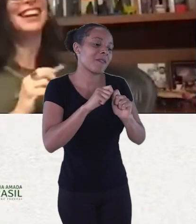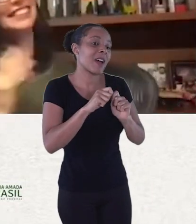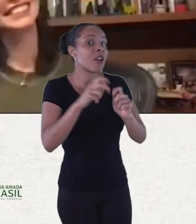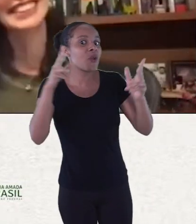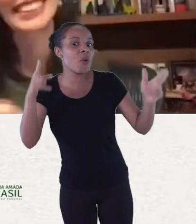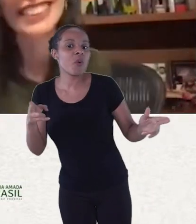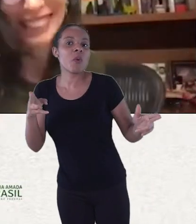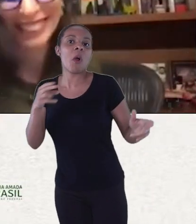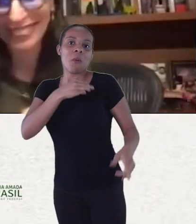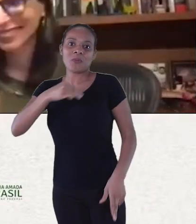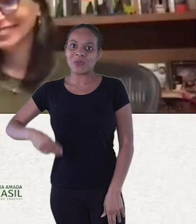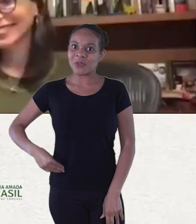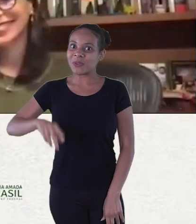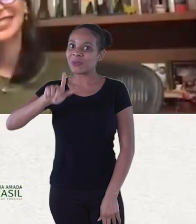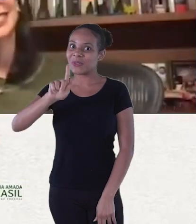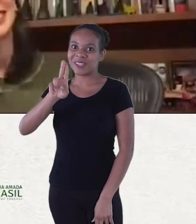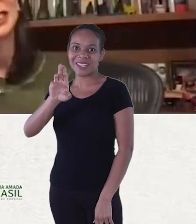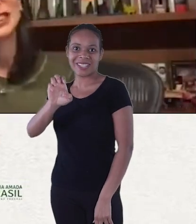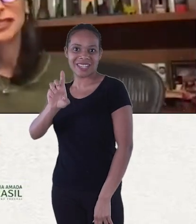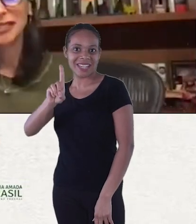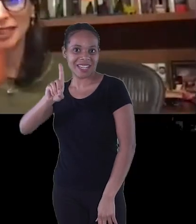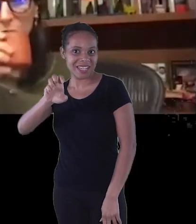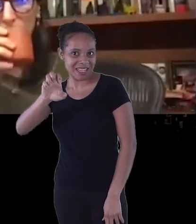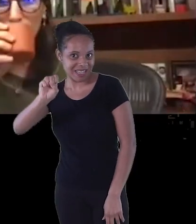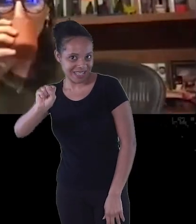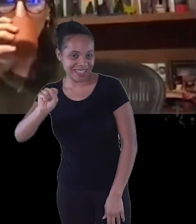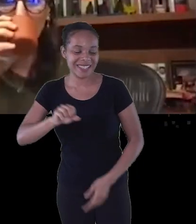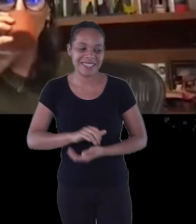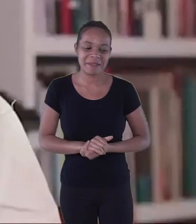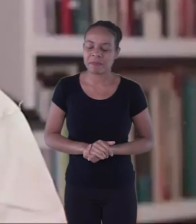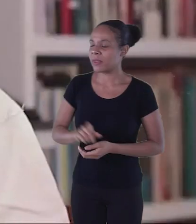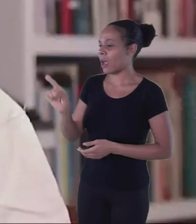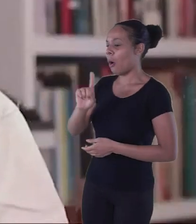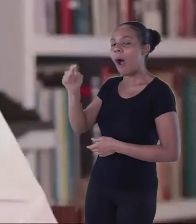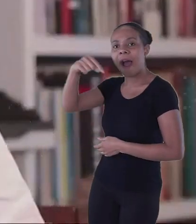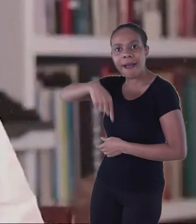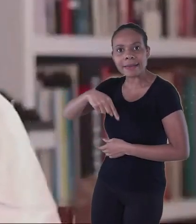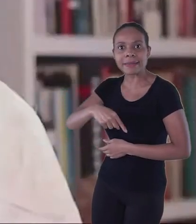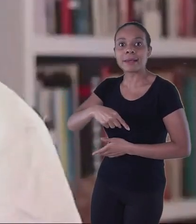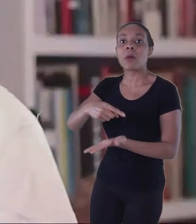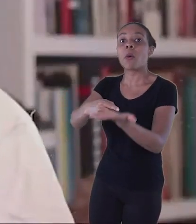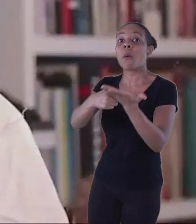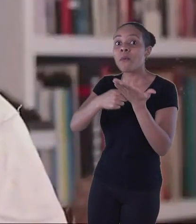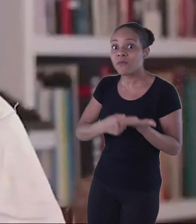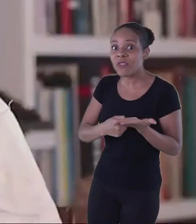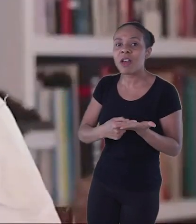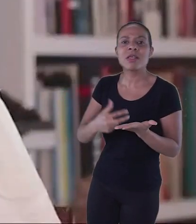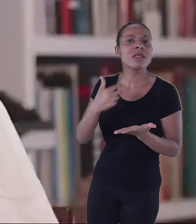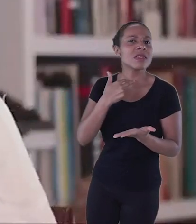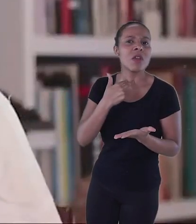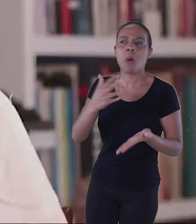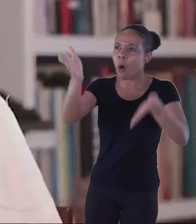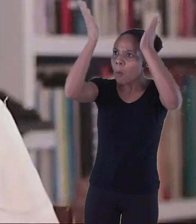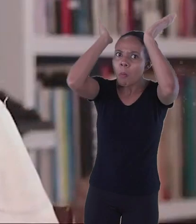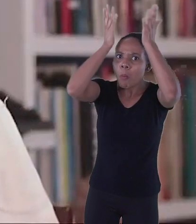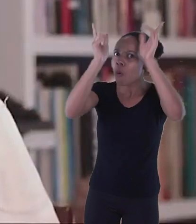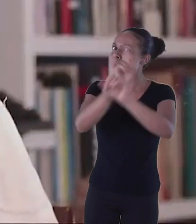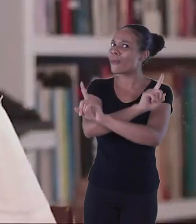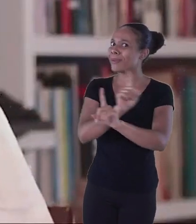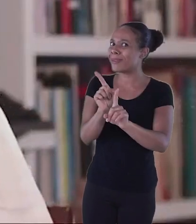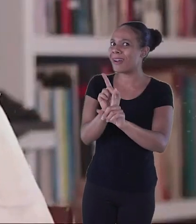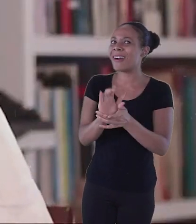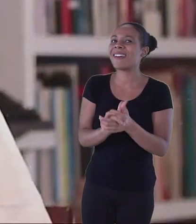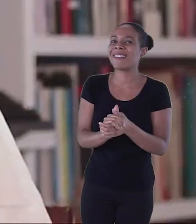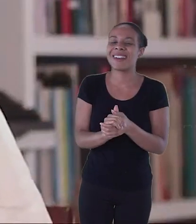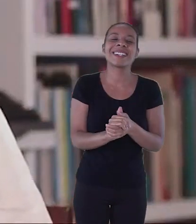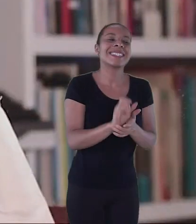gravado. Critério 1 para os nossos convidados é não ser burro. Pronto, falei. Não convidar o